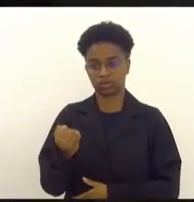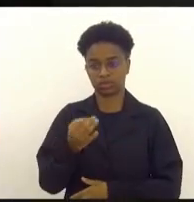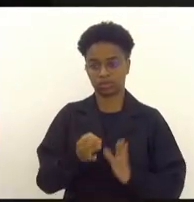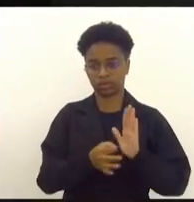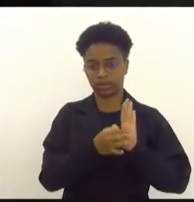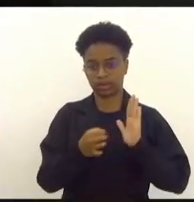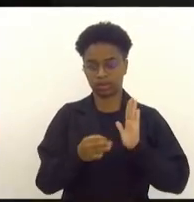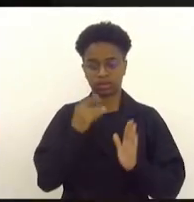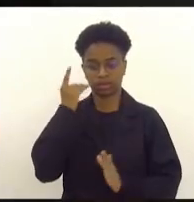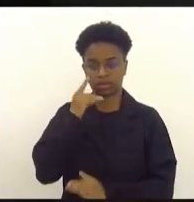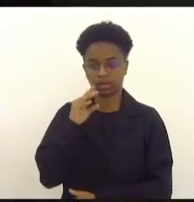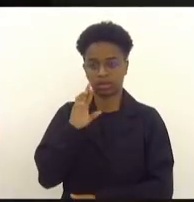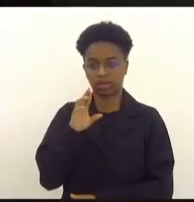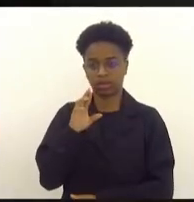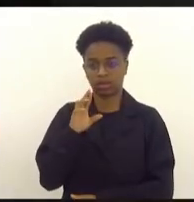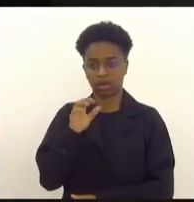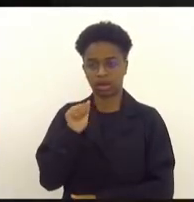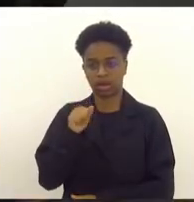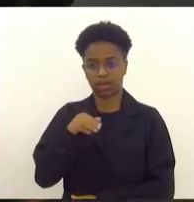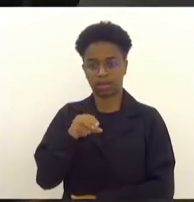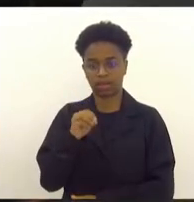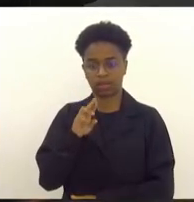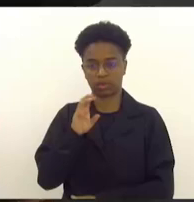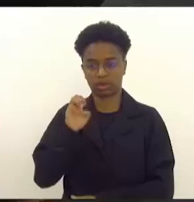Deputado Rodrigo Amorim